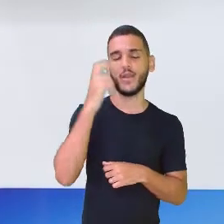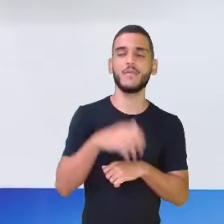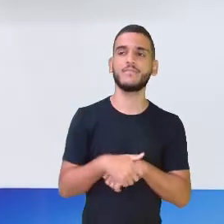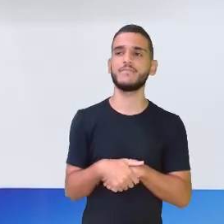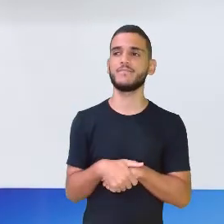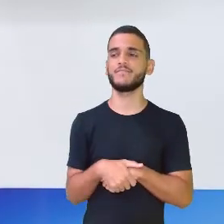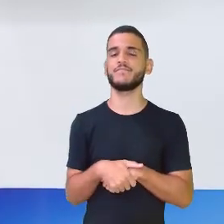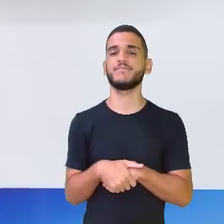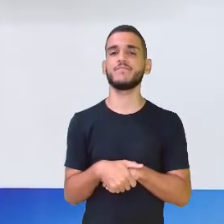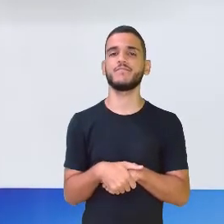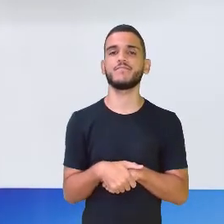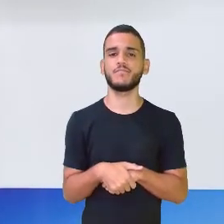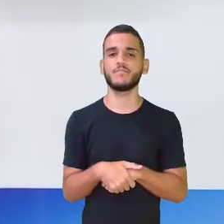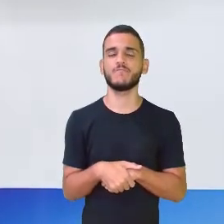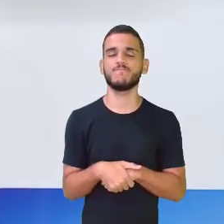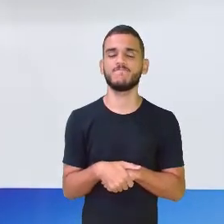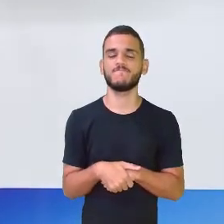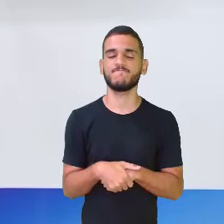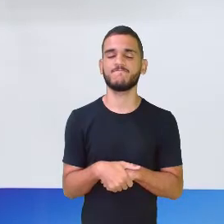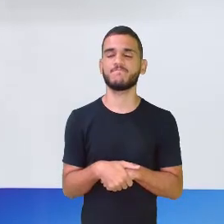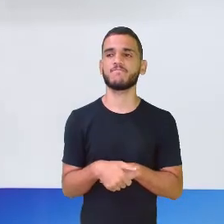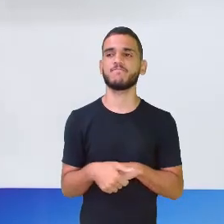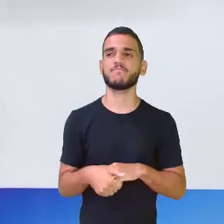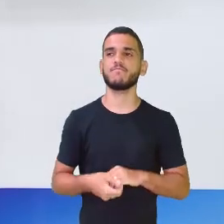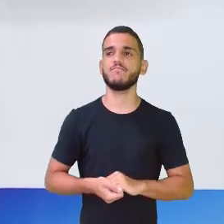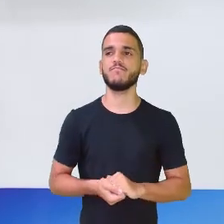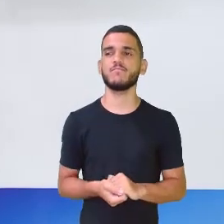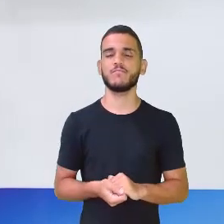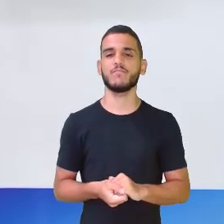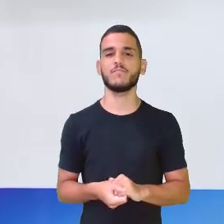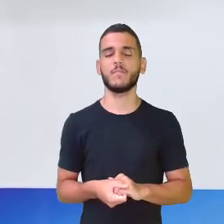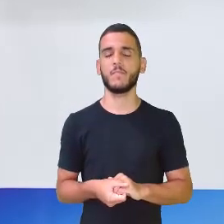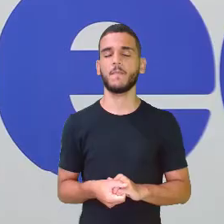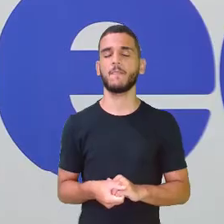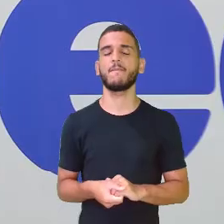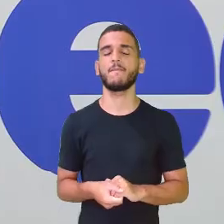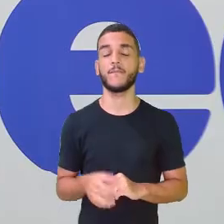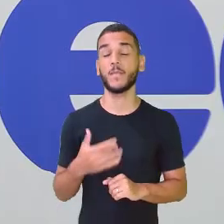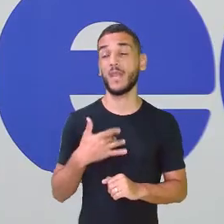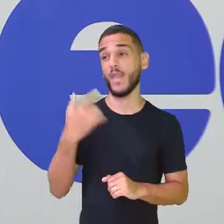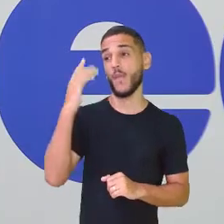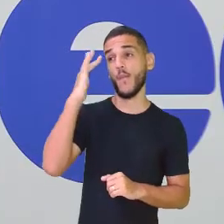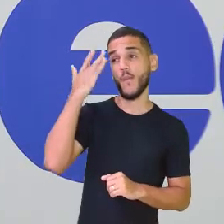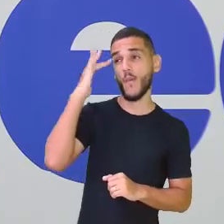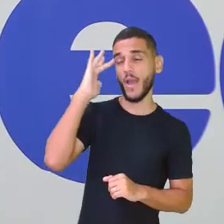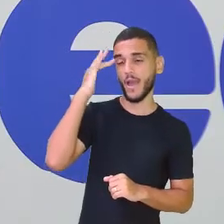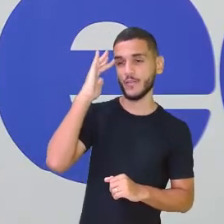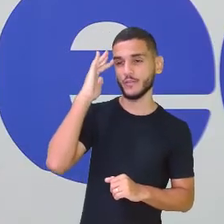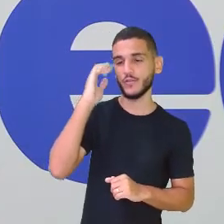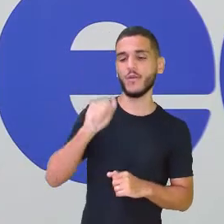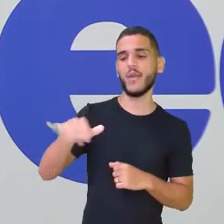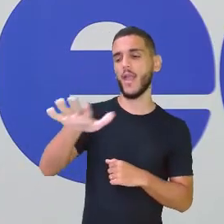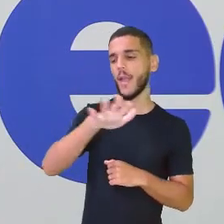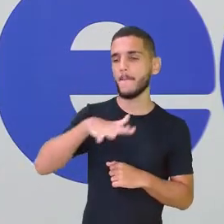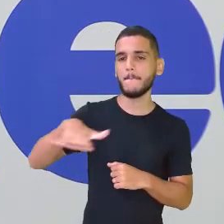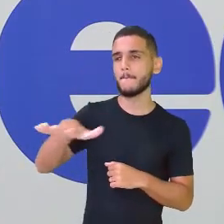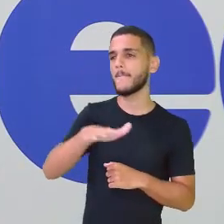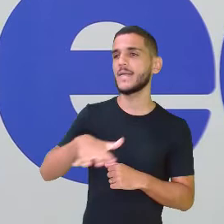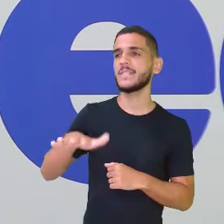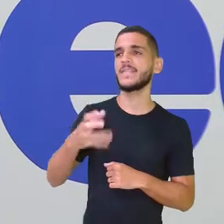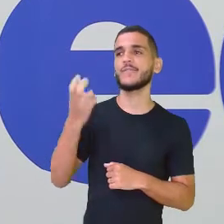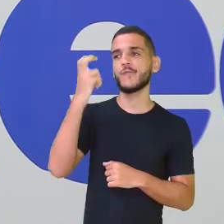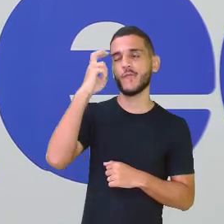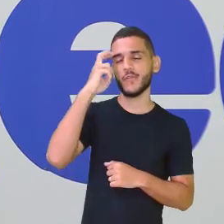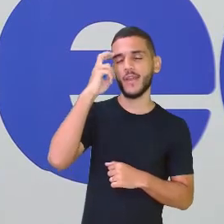O que você acha, professora Kedma? Vamos dar essa colher de chá para eles. Eu acho que é paisagem cultural, né, gente? Quando Isso. a gente fala